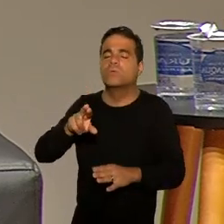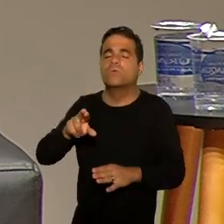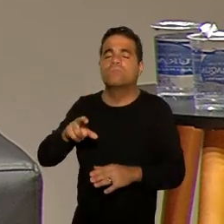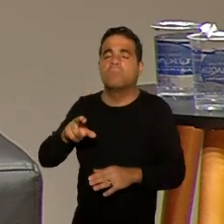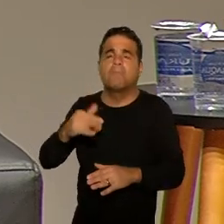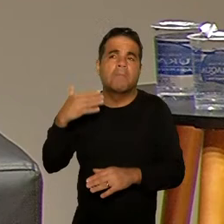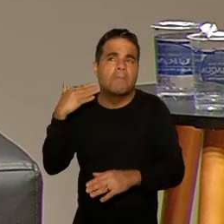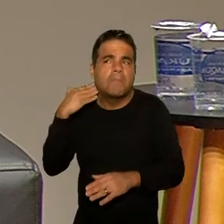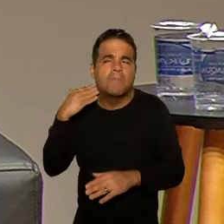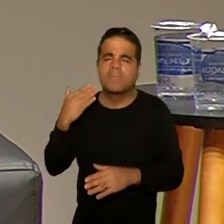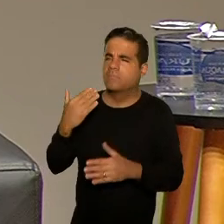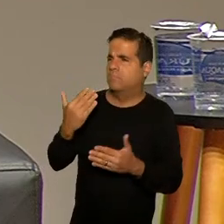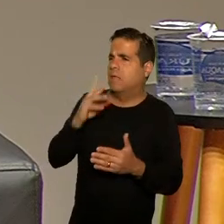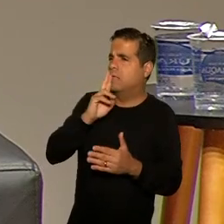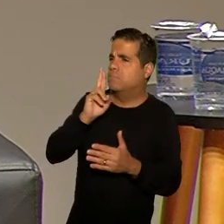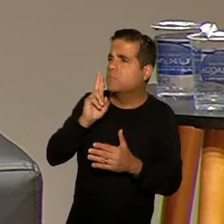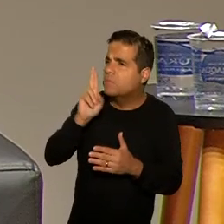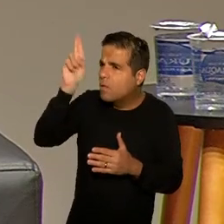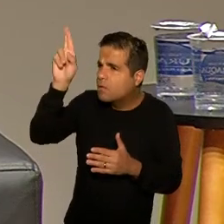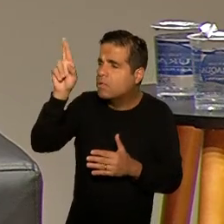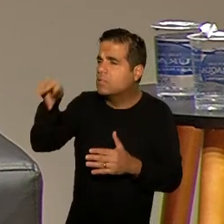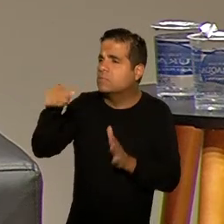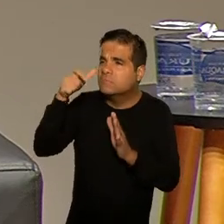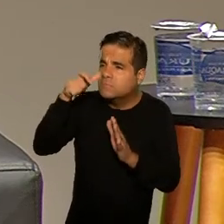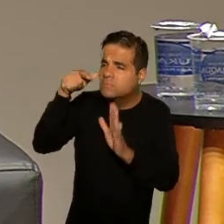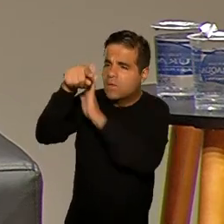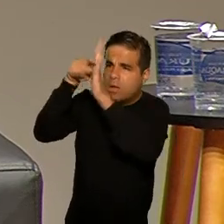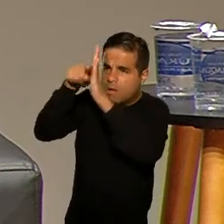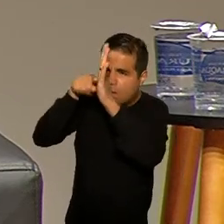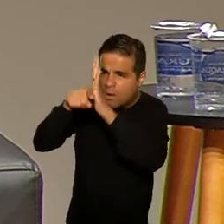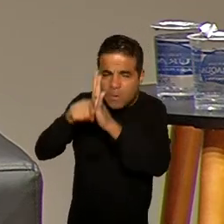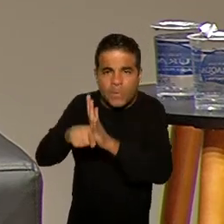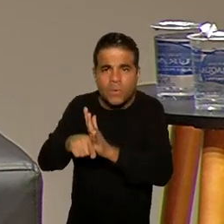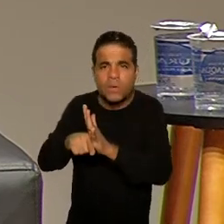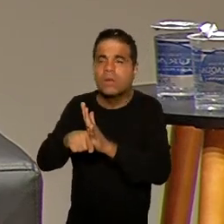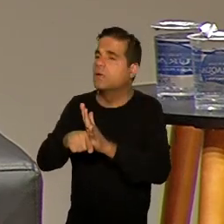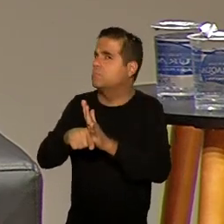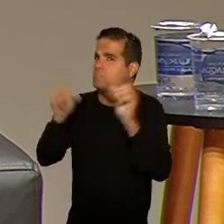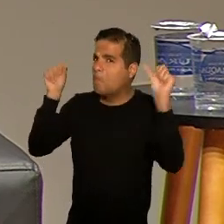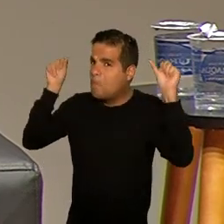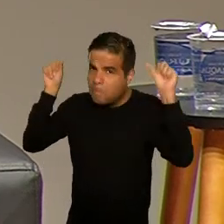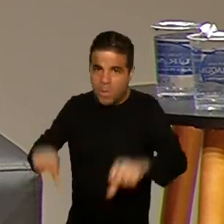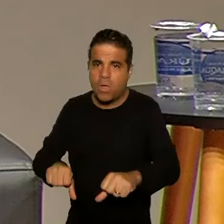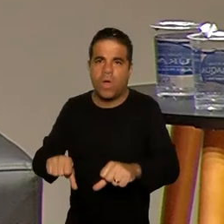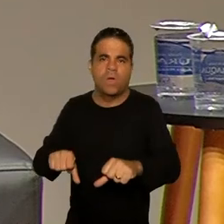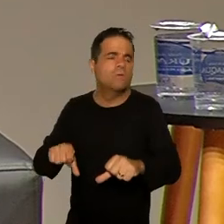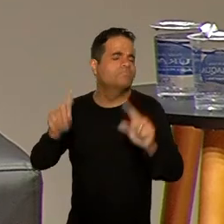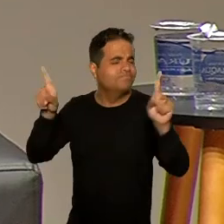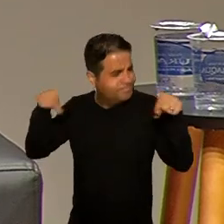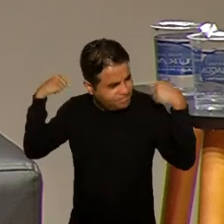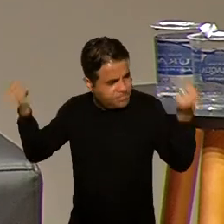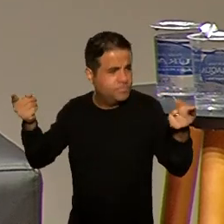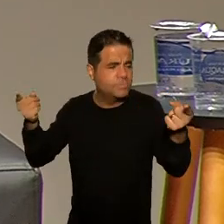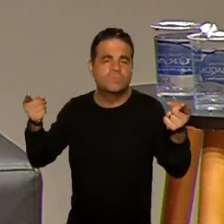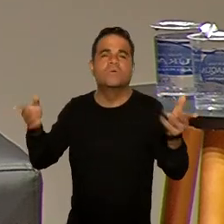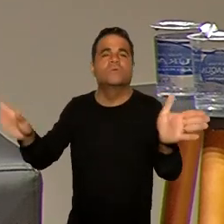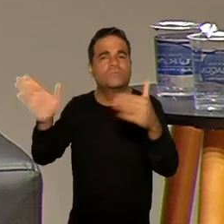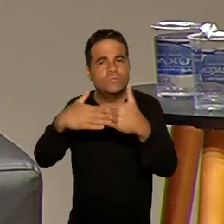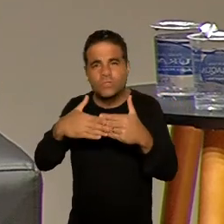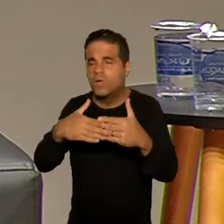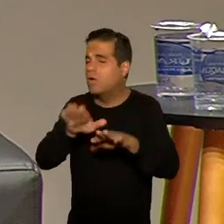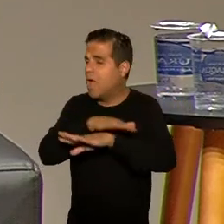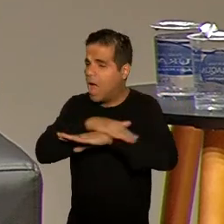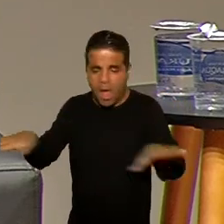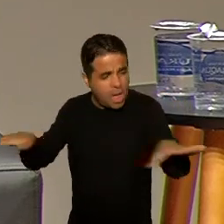cultural respondeu a essa investida reacionária foi o pior possível fechando a exposição